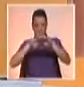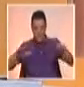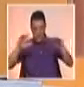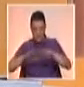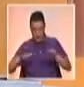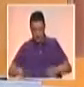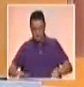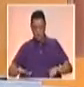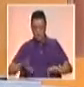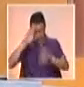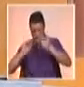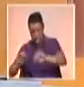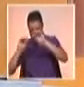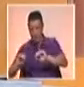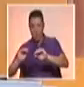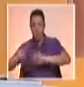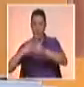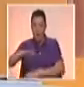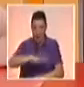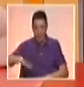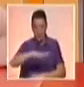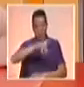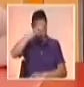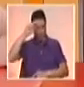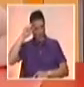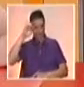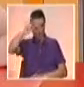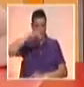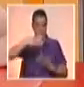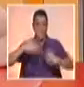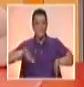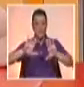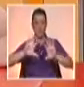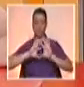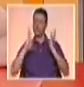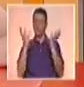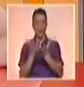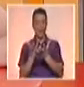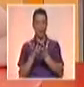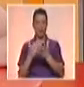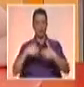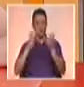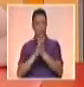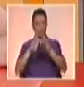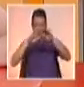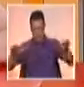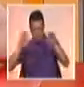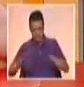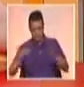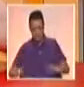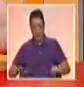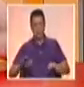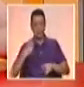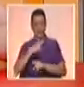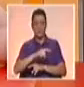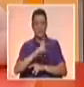ou há áreas onde há mais dificuldades do que noutras? Há áreas onde há mais dificuldades que noutras, mas regra geral há todos os níveis de ensino. Todos os níveis. Mas, por exemplo, há